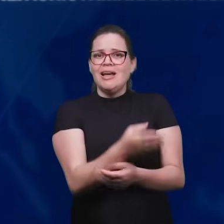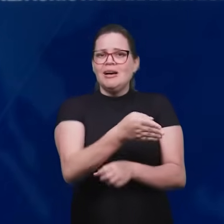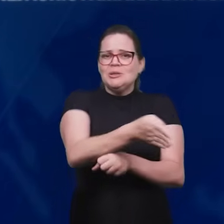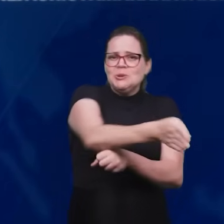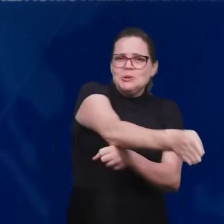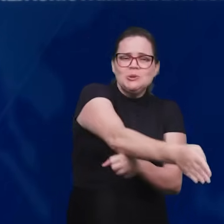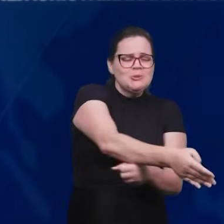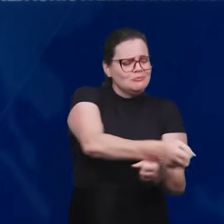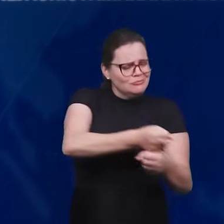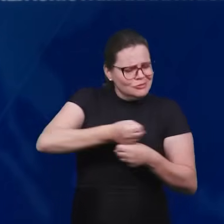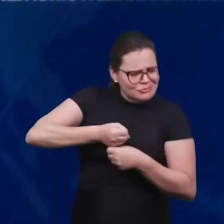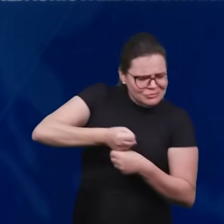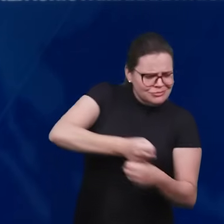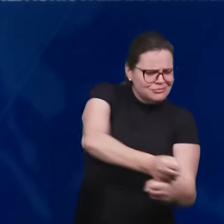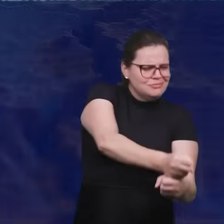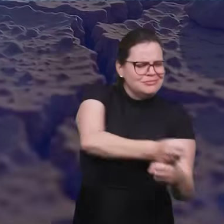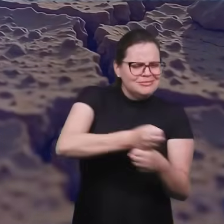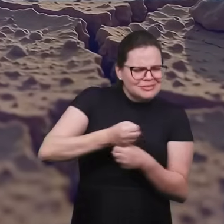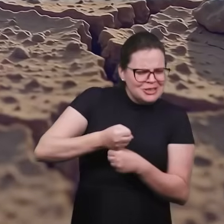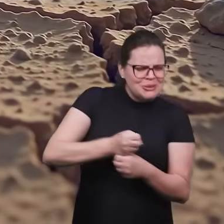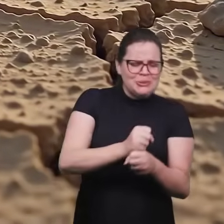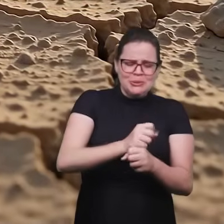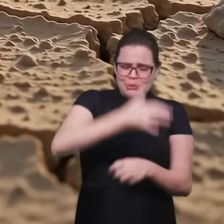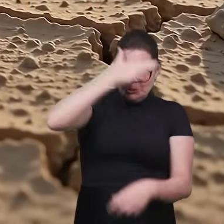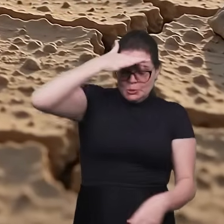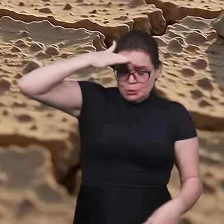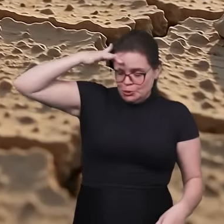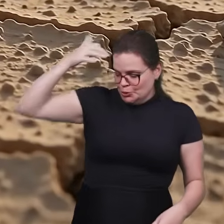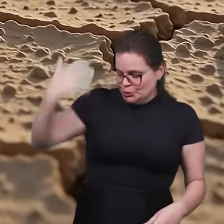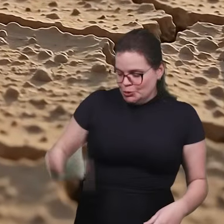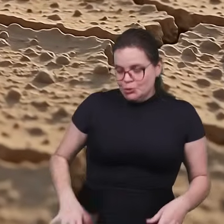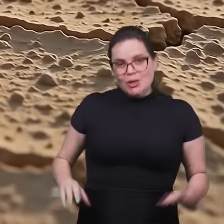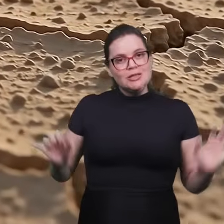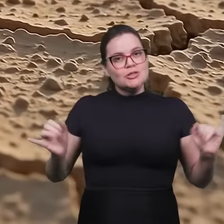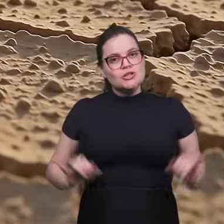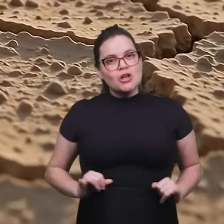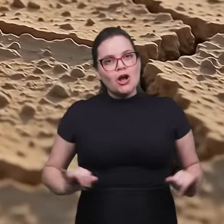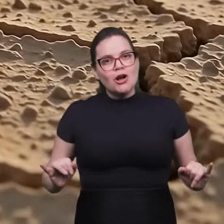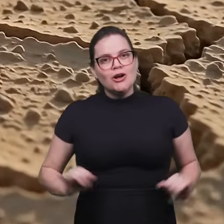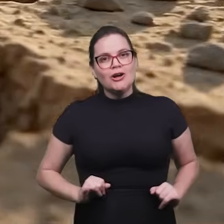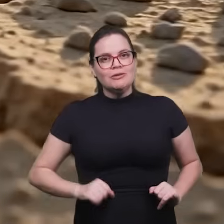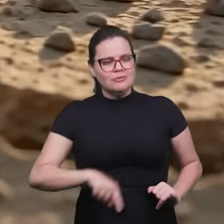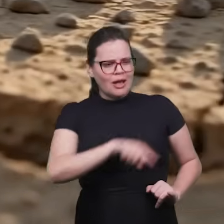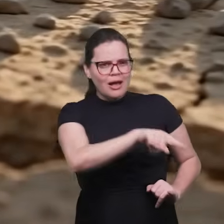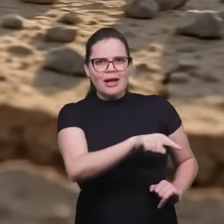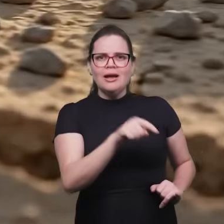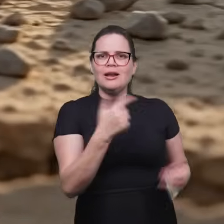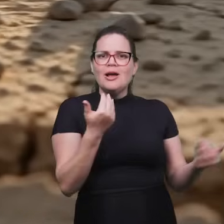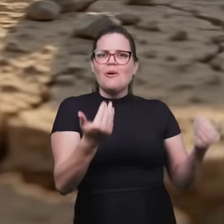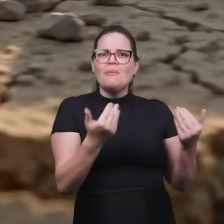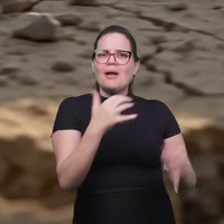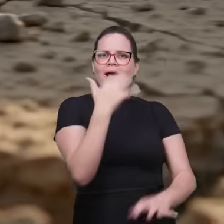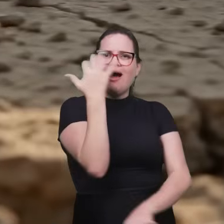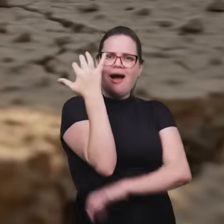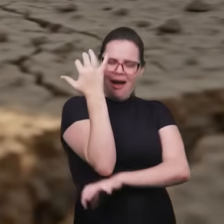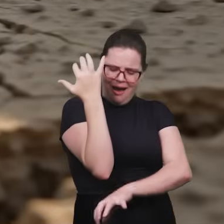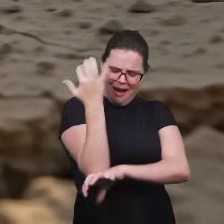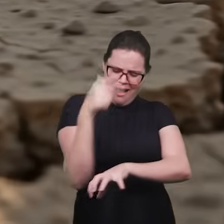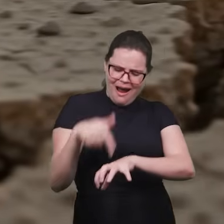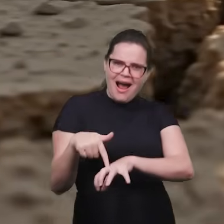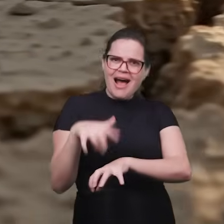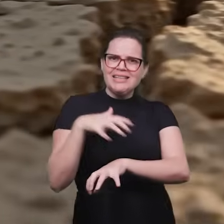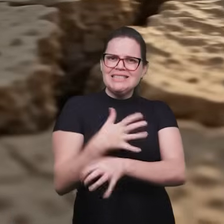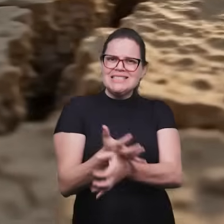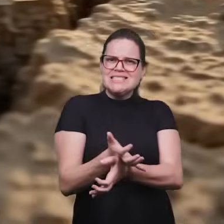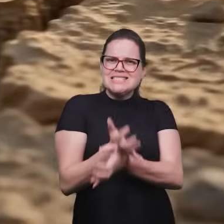de dores, como a raiz de uma terra seca. Uma raiz não é uma coisa bonita. Não tinha beleza para